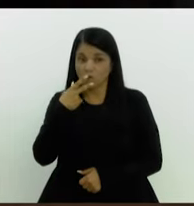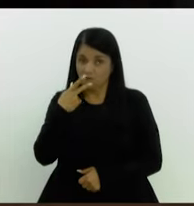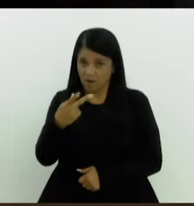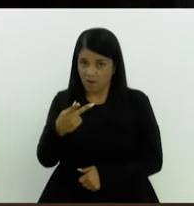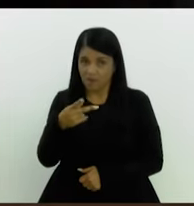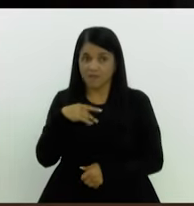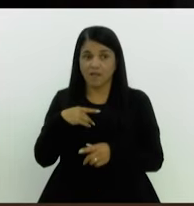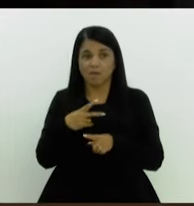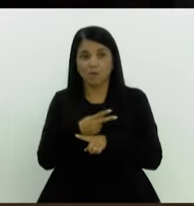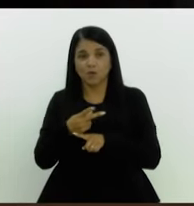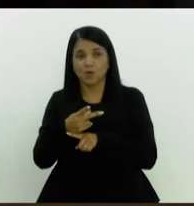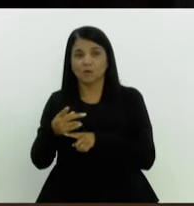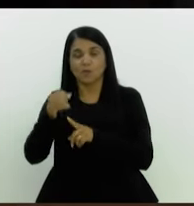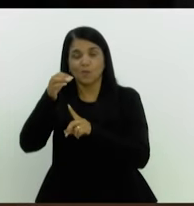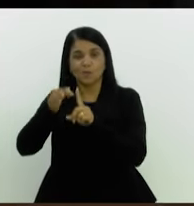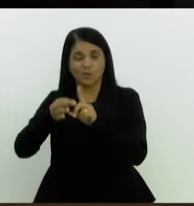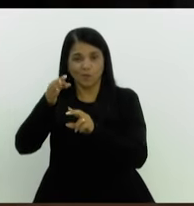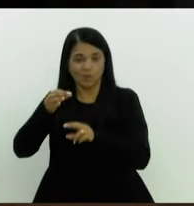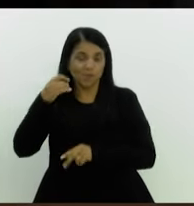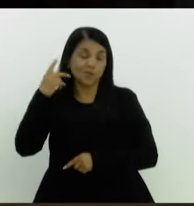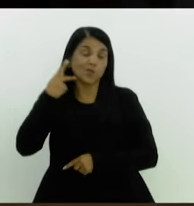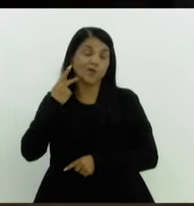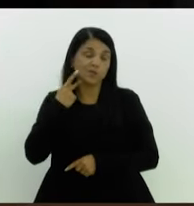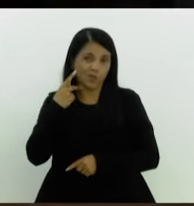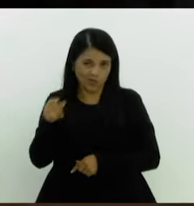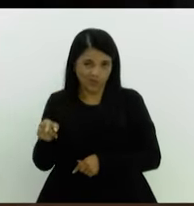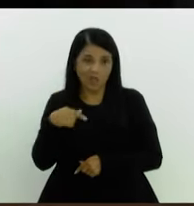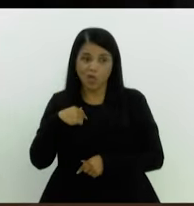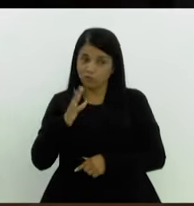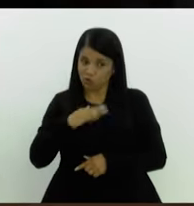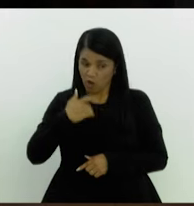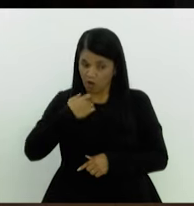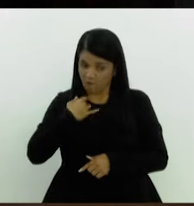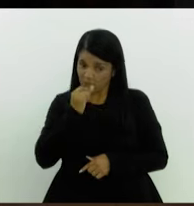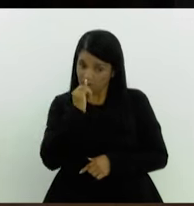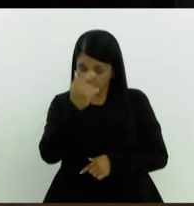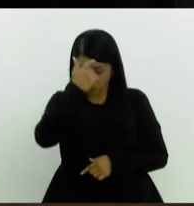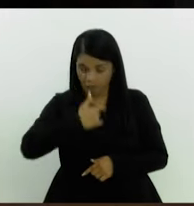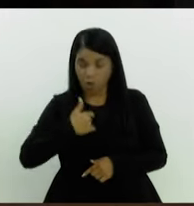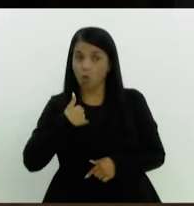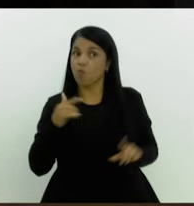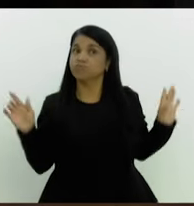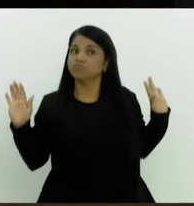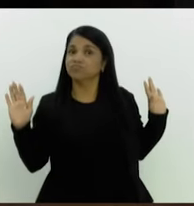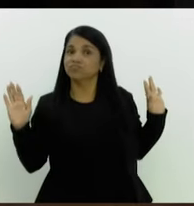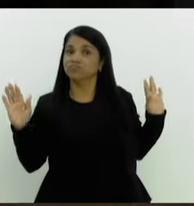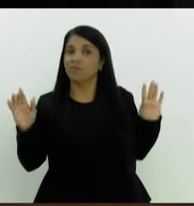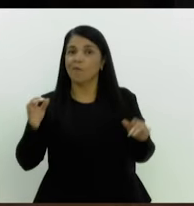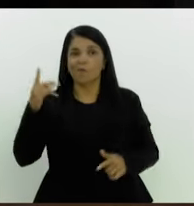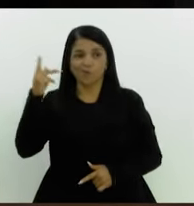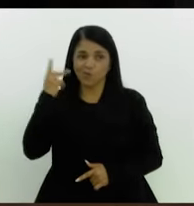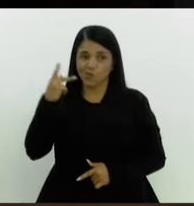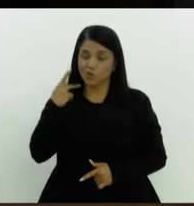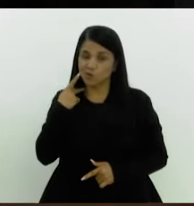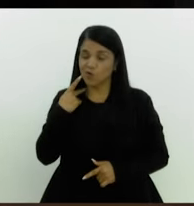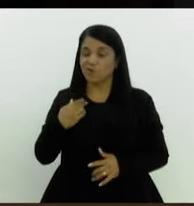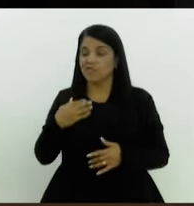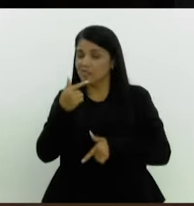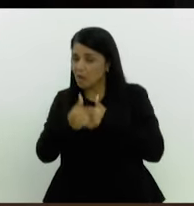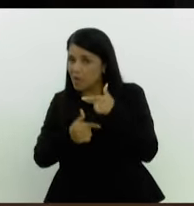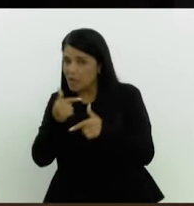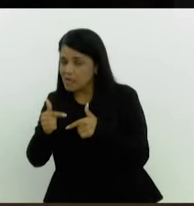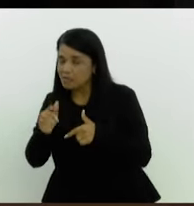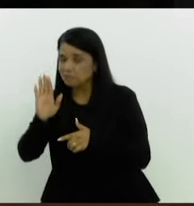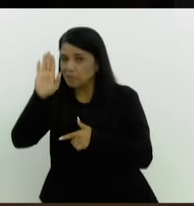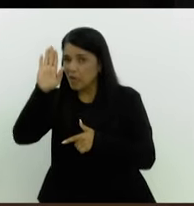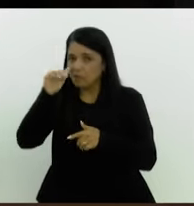muito bem em nosso apoio eu já anunciei e já já venho trabalhando os votos já sei que tem a